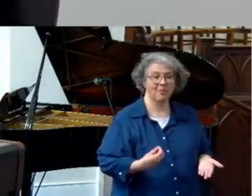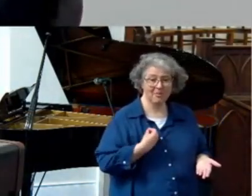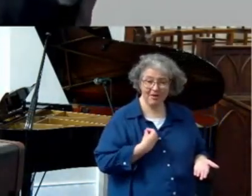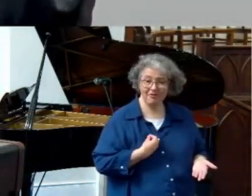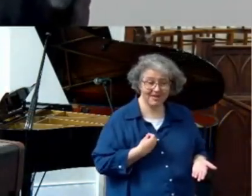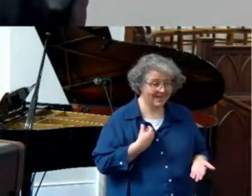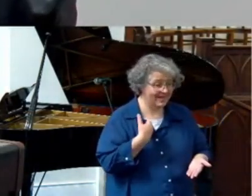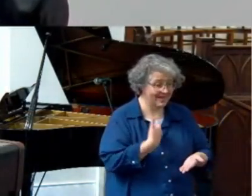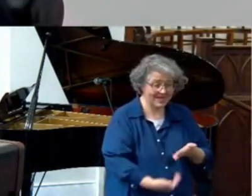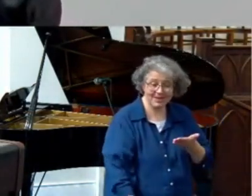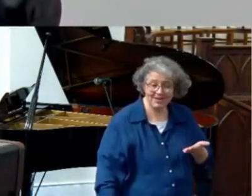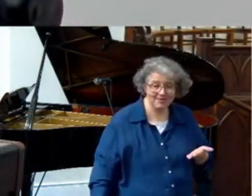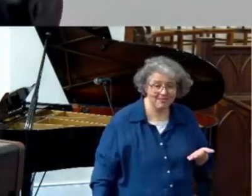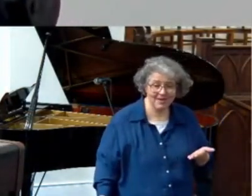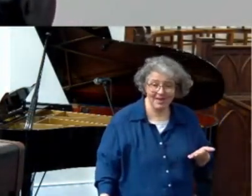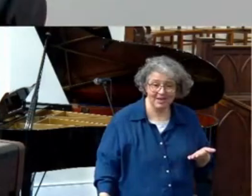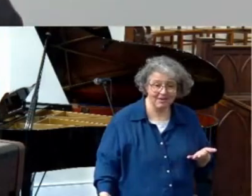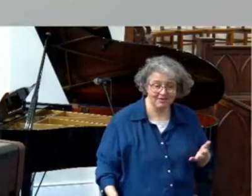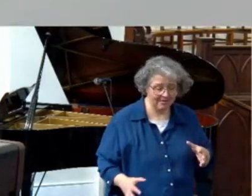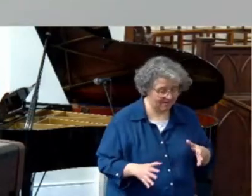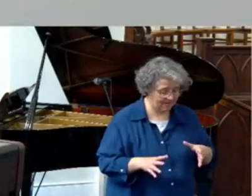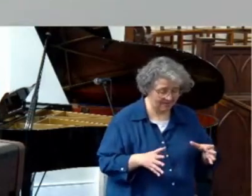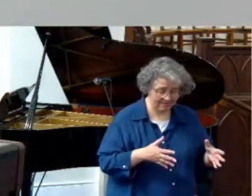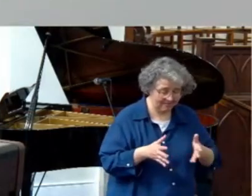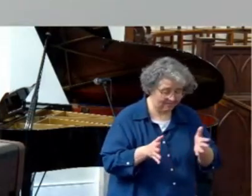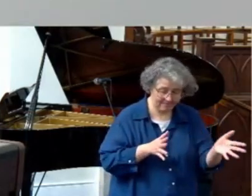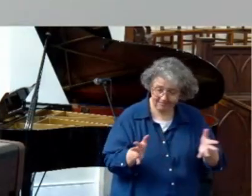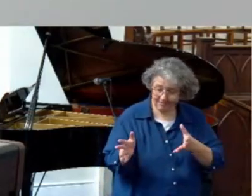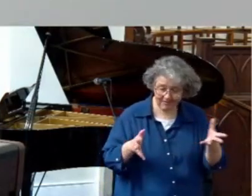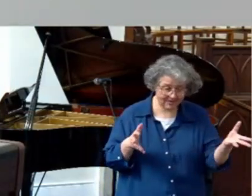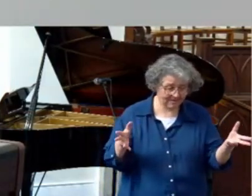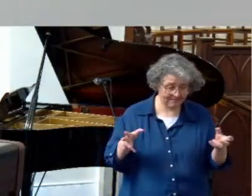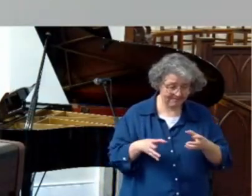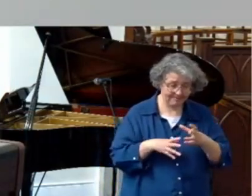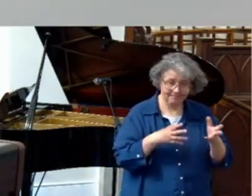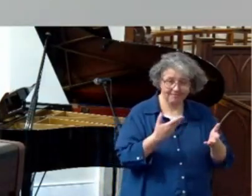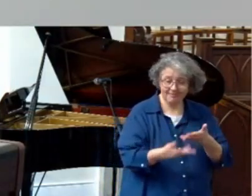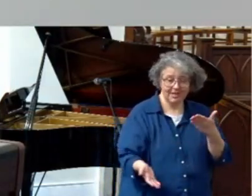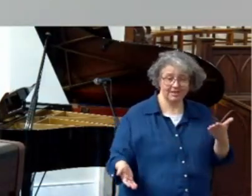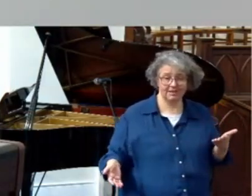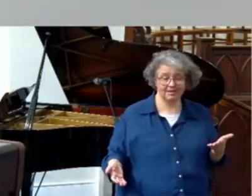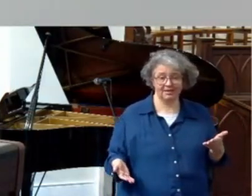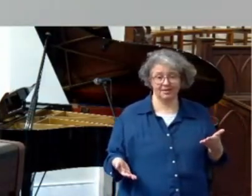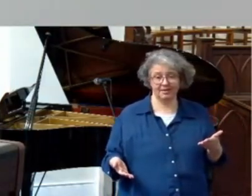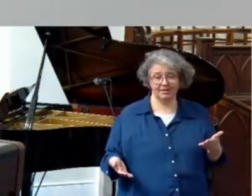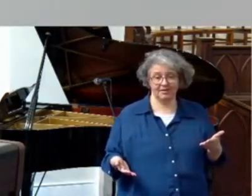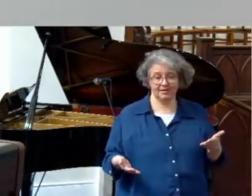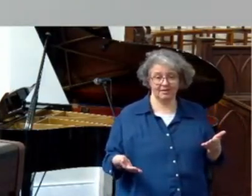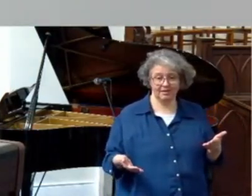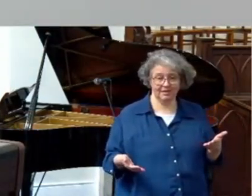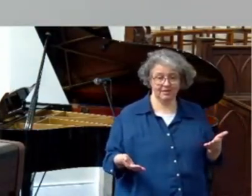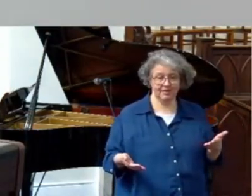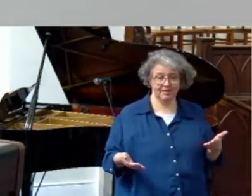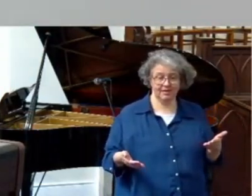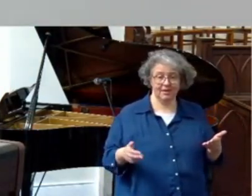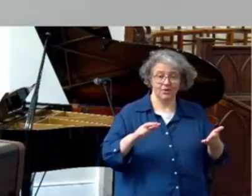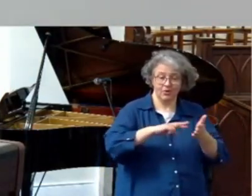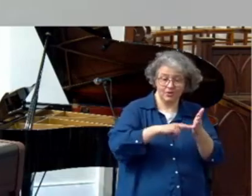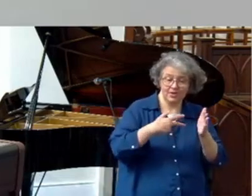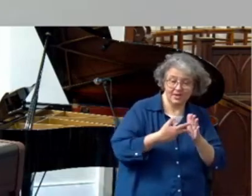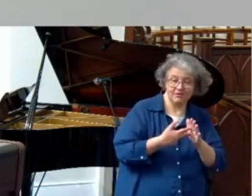se perderá em algum lugar. É uma vida que em algum momento perderá inclusive o